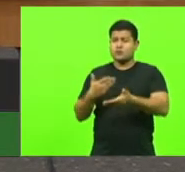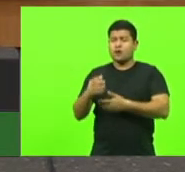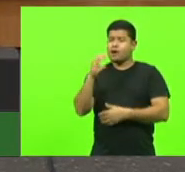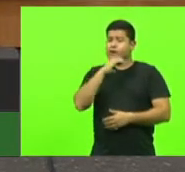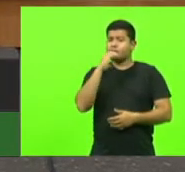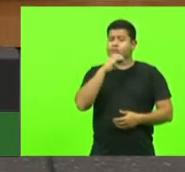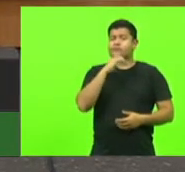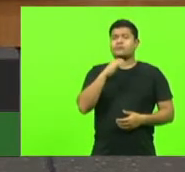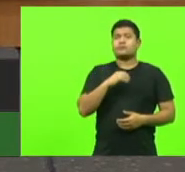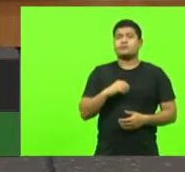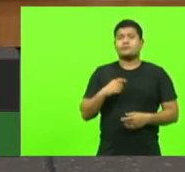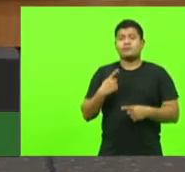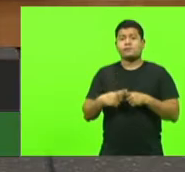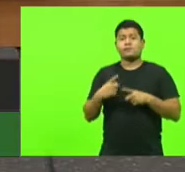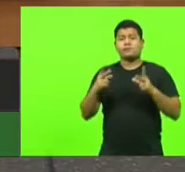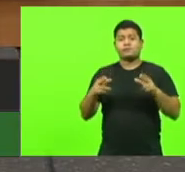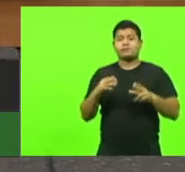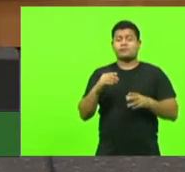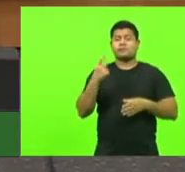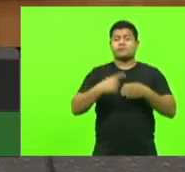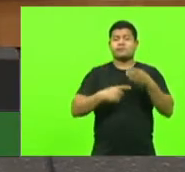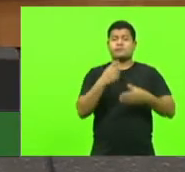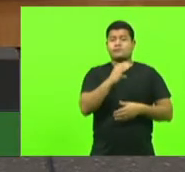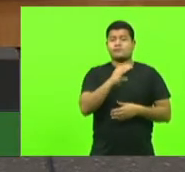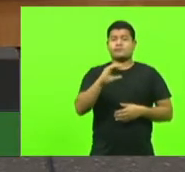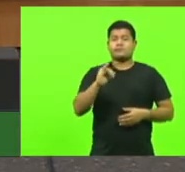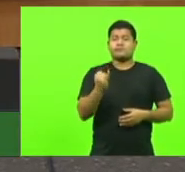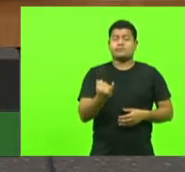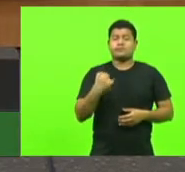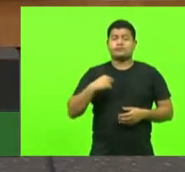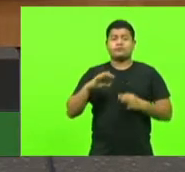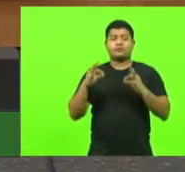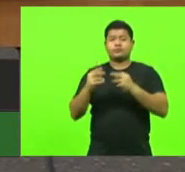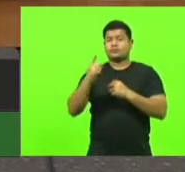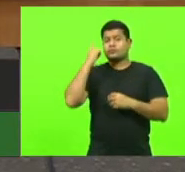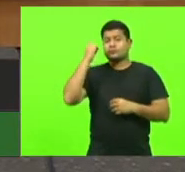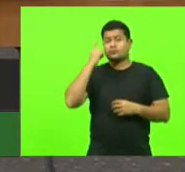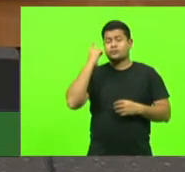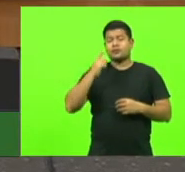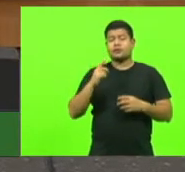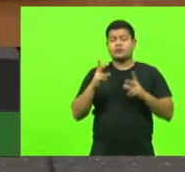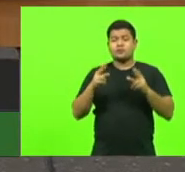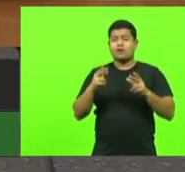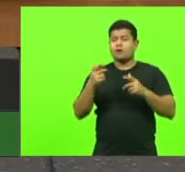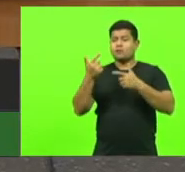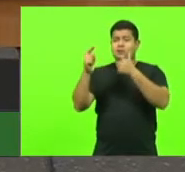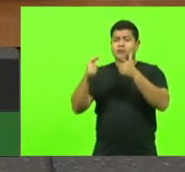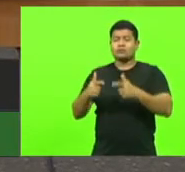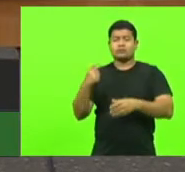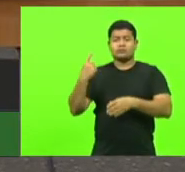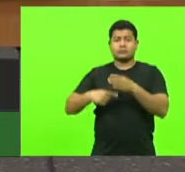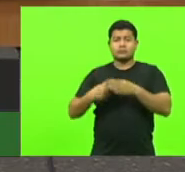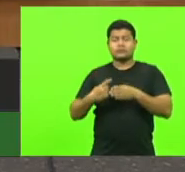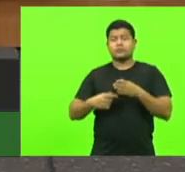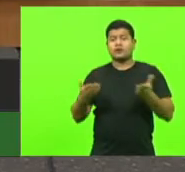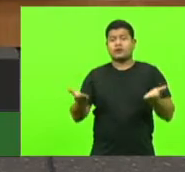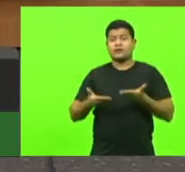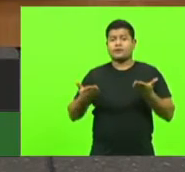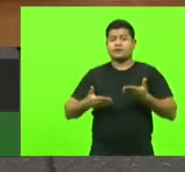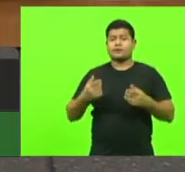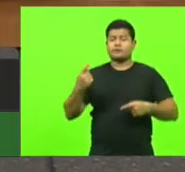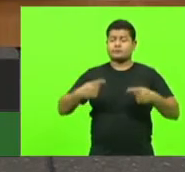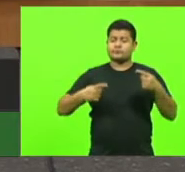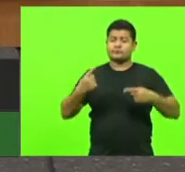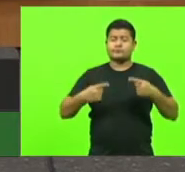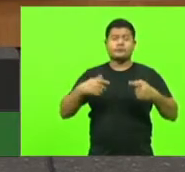assim como na CCJ, todos os deputados entenderam, também nas demais comissões, e hoje a gente pode estar aqui